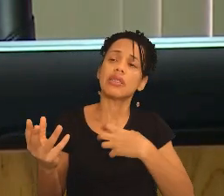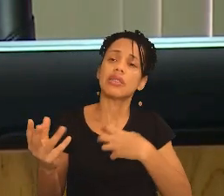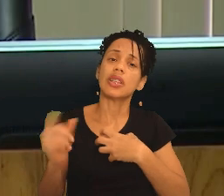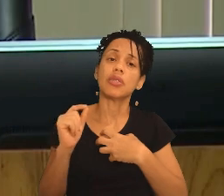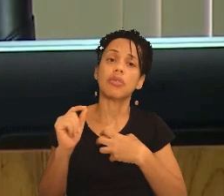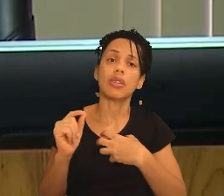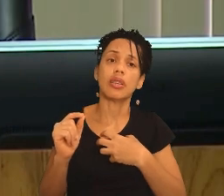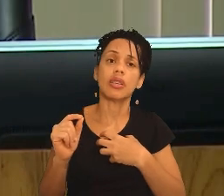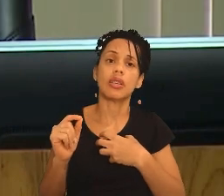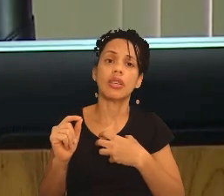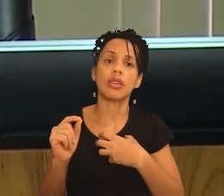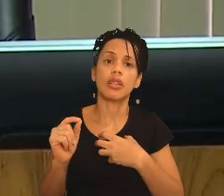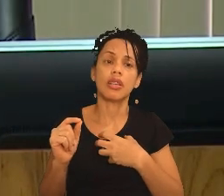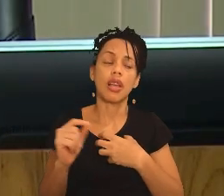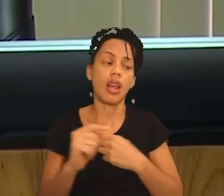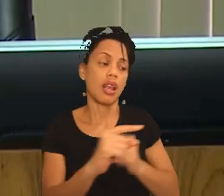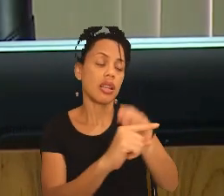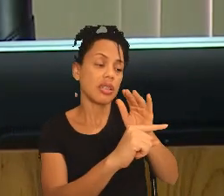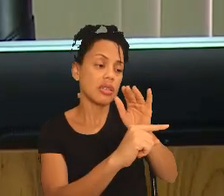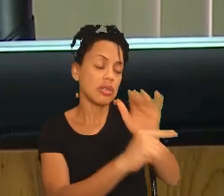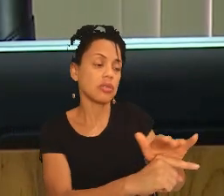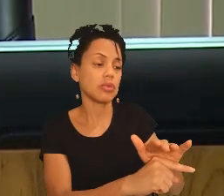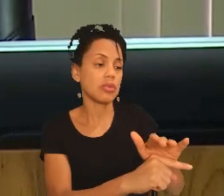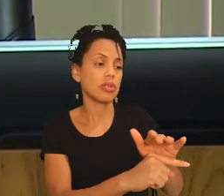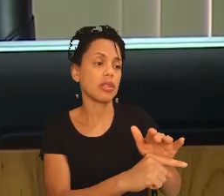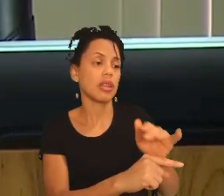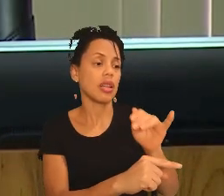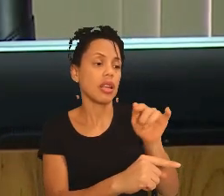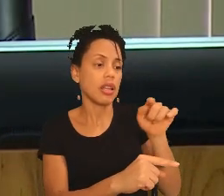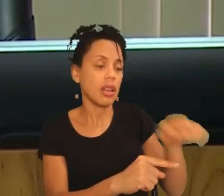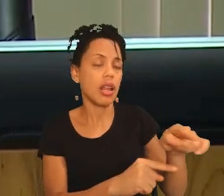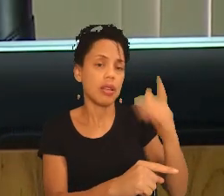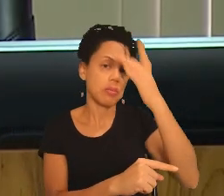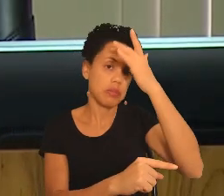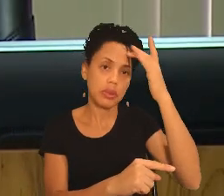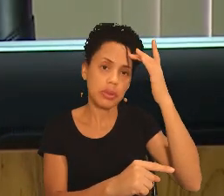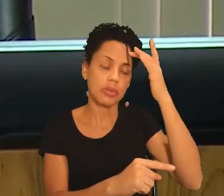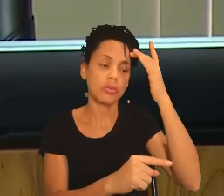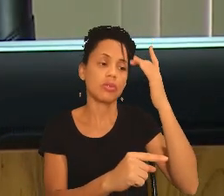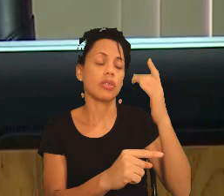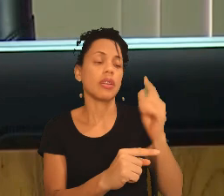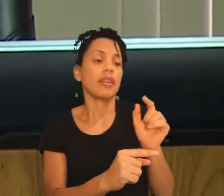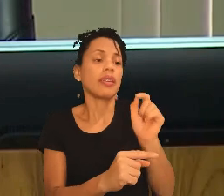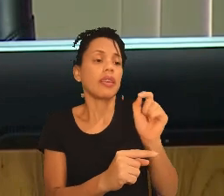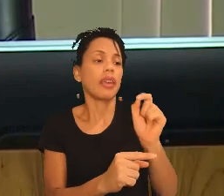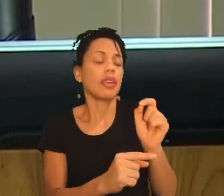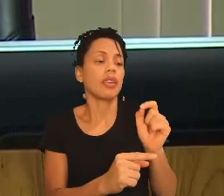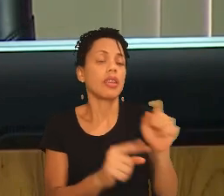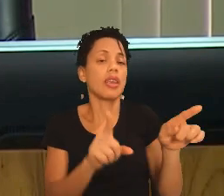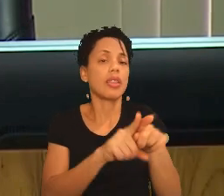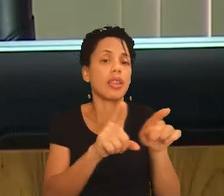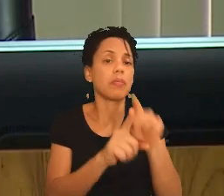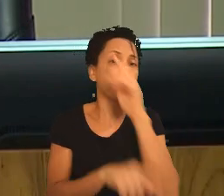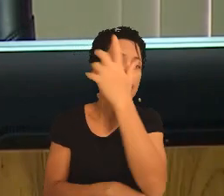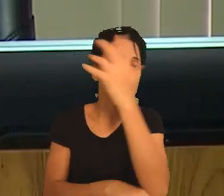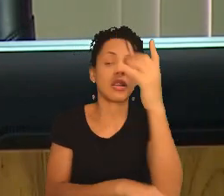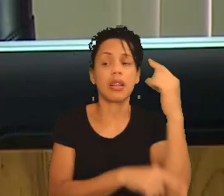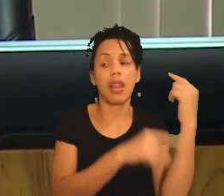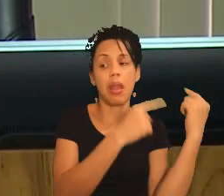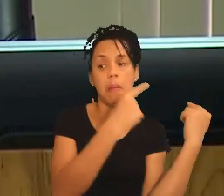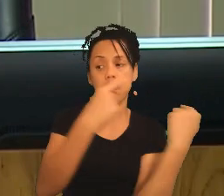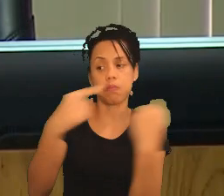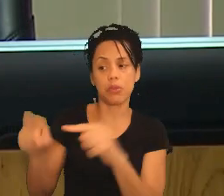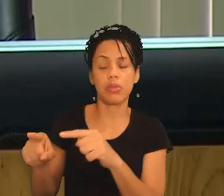sentido é que quando destrói-se a natureza, o meio ambiente, a nossa indignação é que